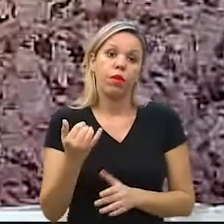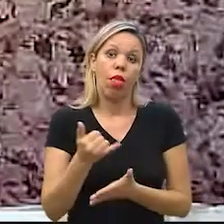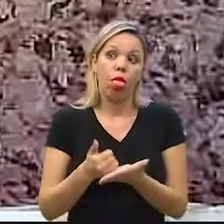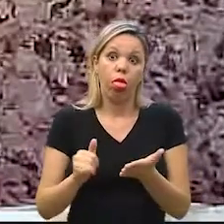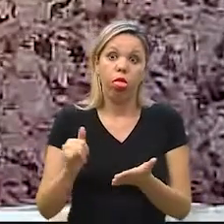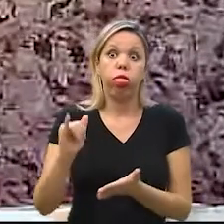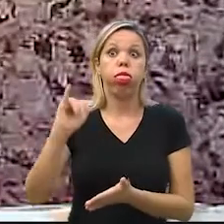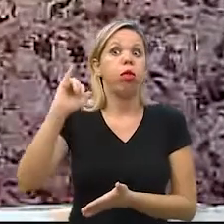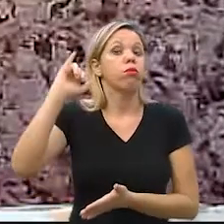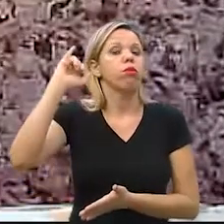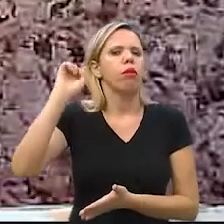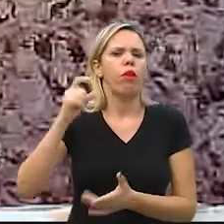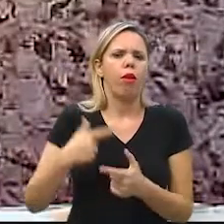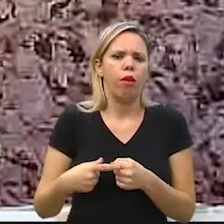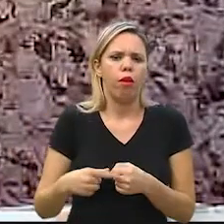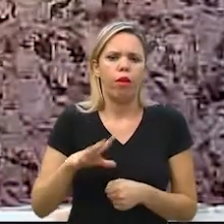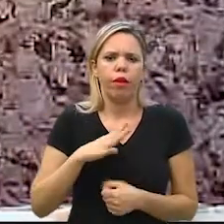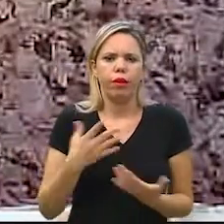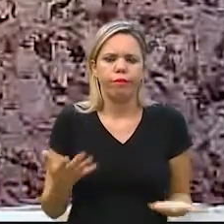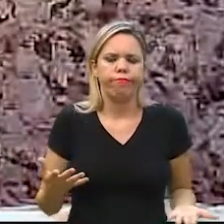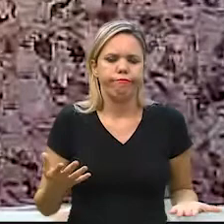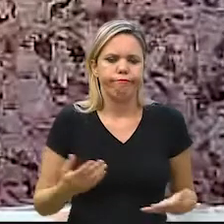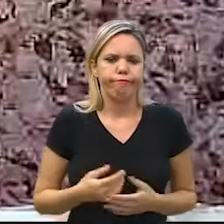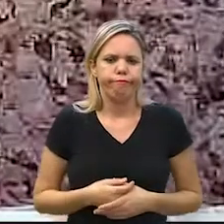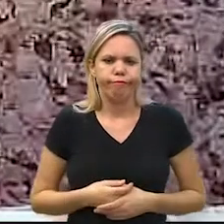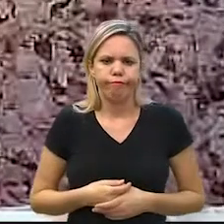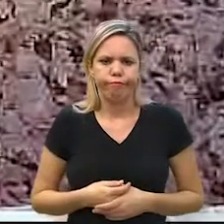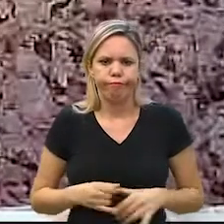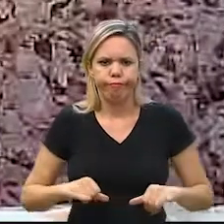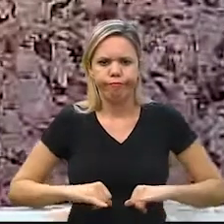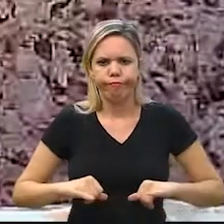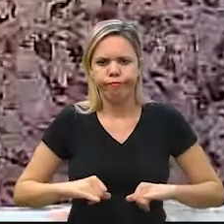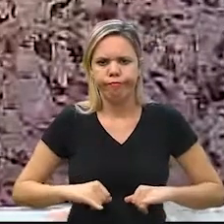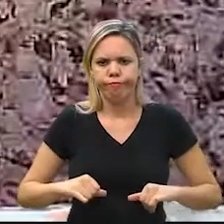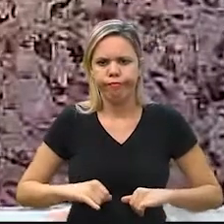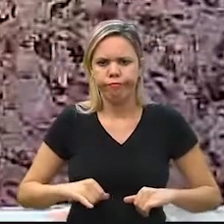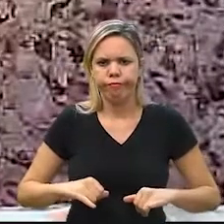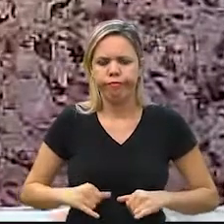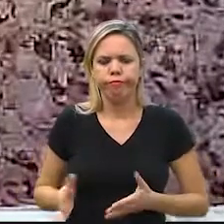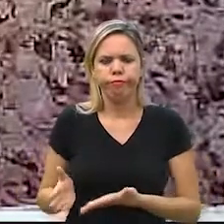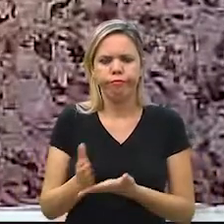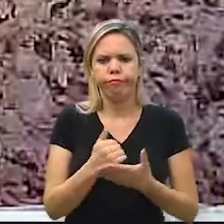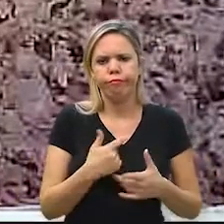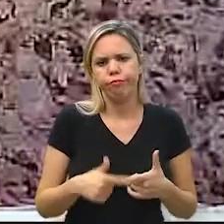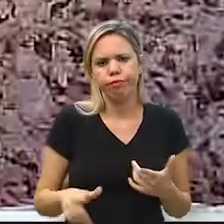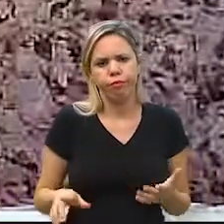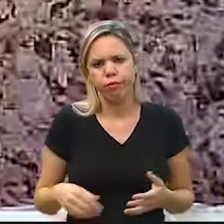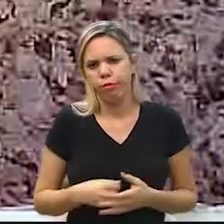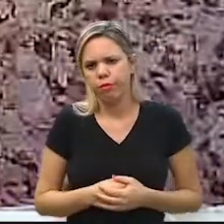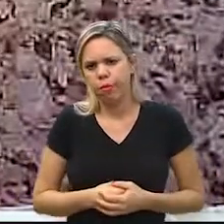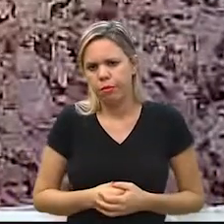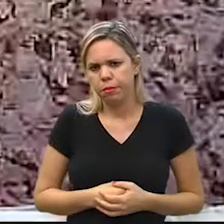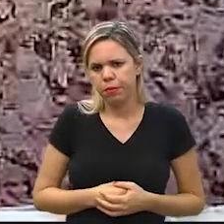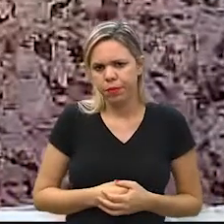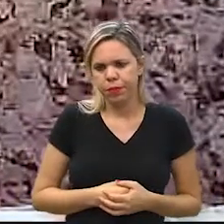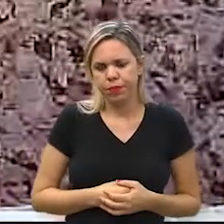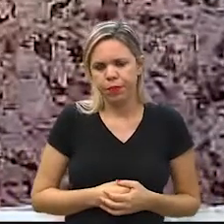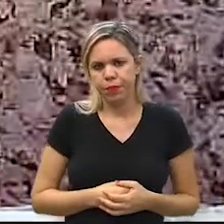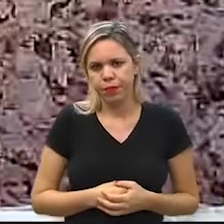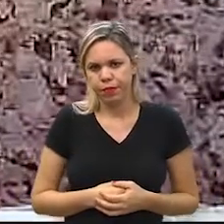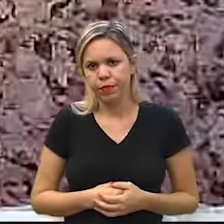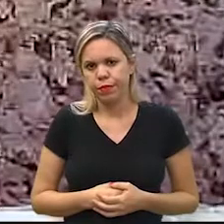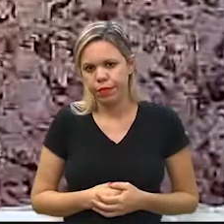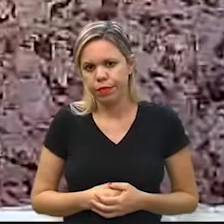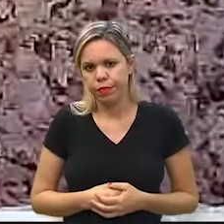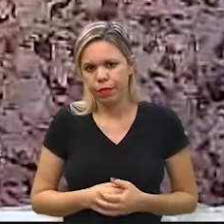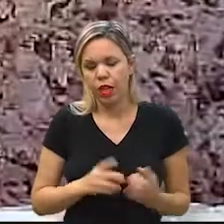inflação, é o município que vai sentir mais na sua arrecadação, né? E